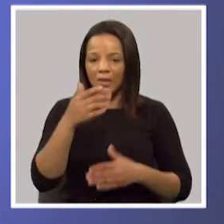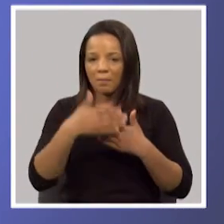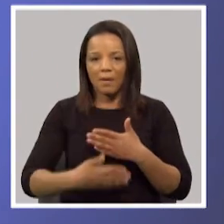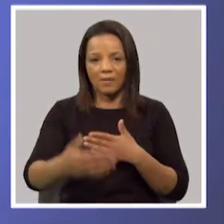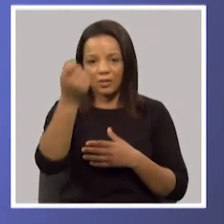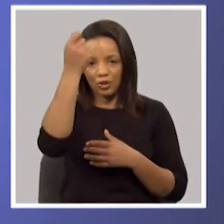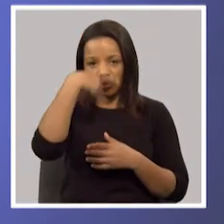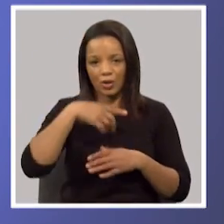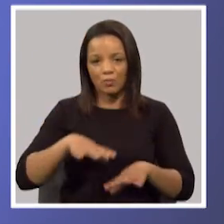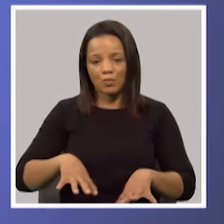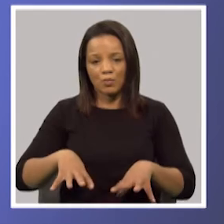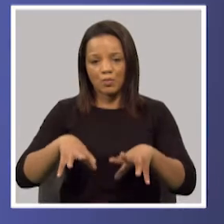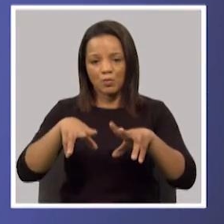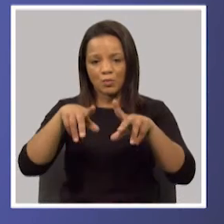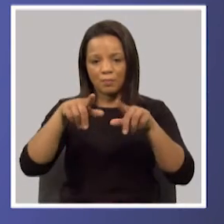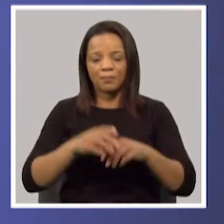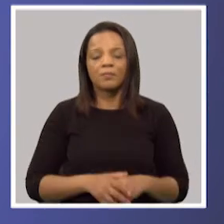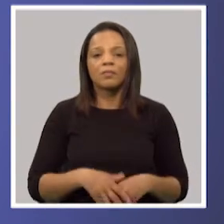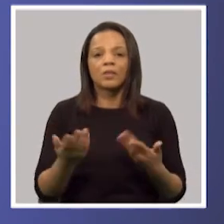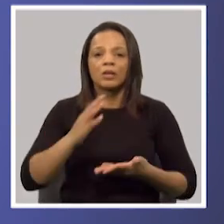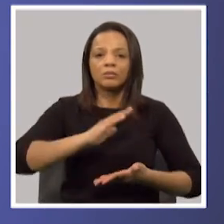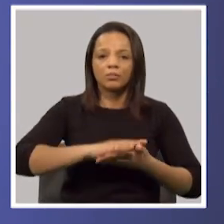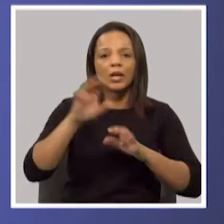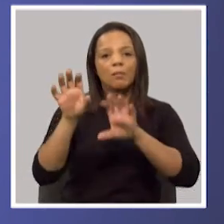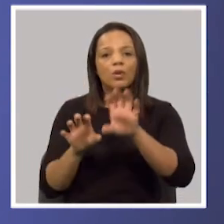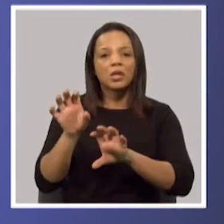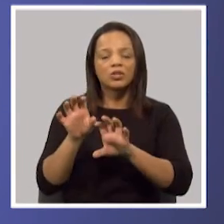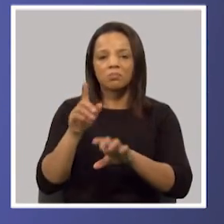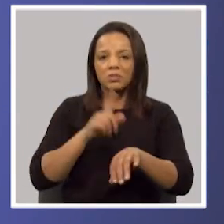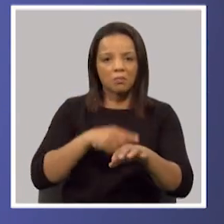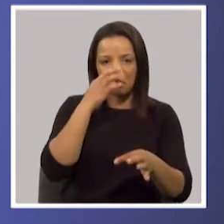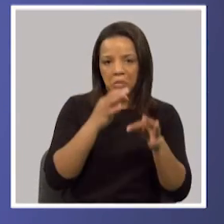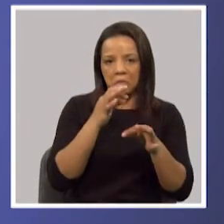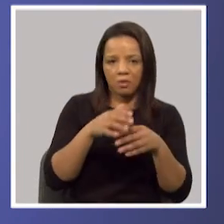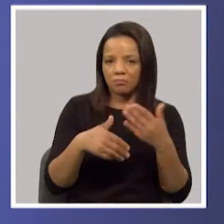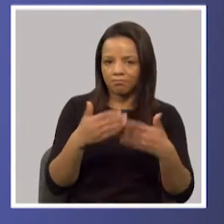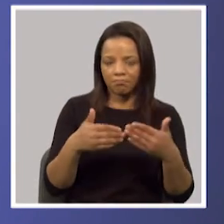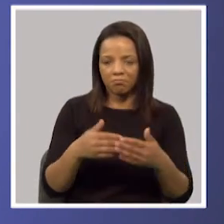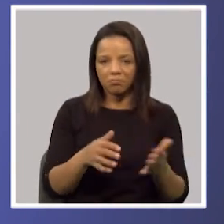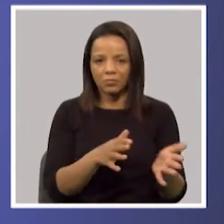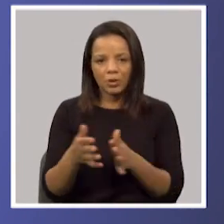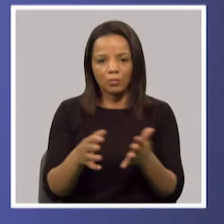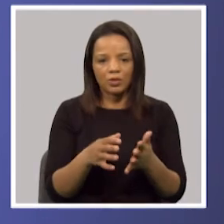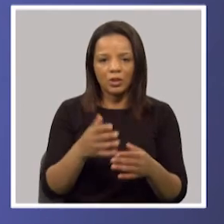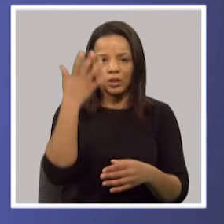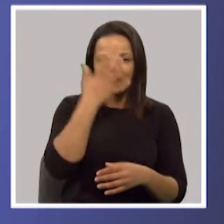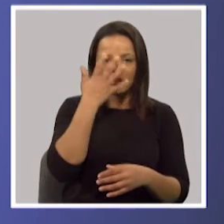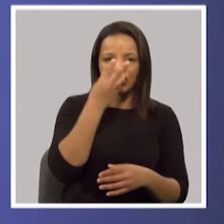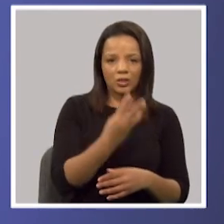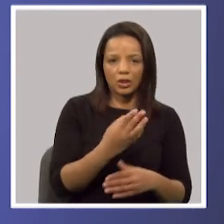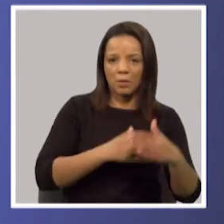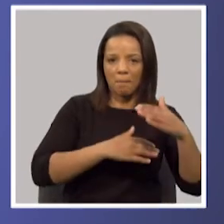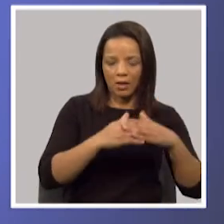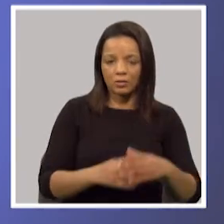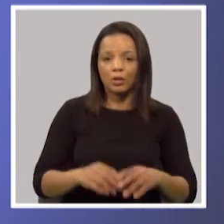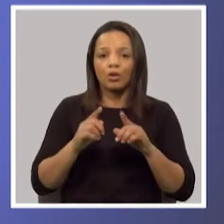e a partir daí a história desenvolveu-se. O processo de edição e montagem foi um processo relativamente curto, demorou talvez 3 dias no